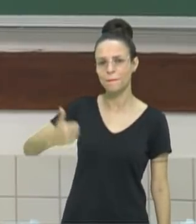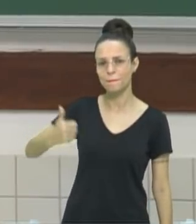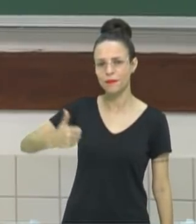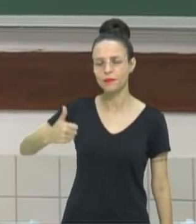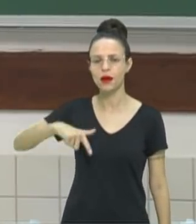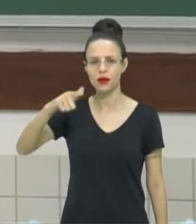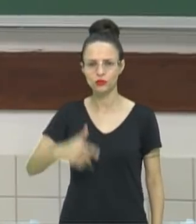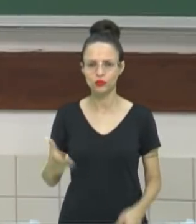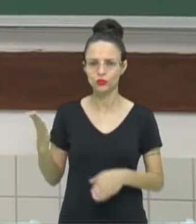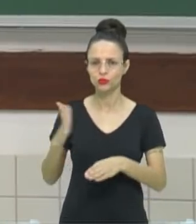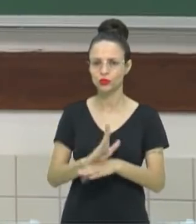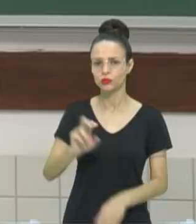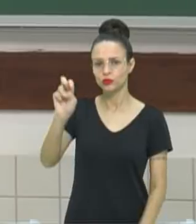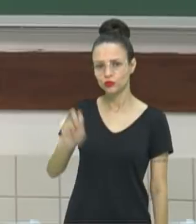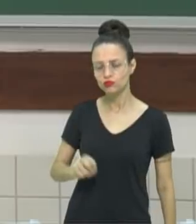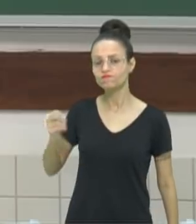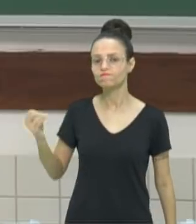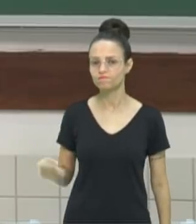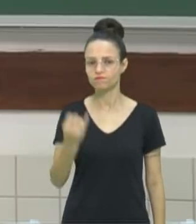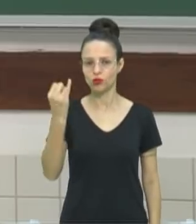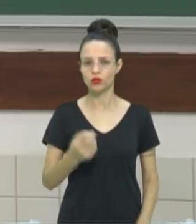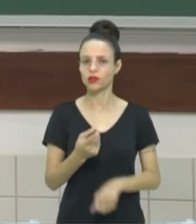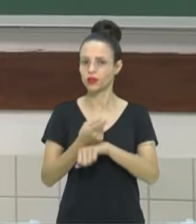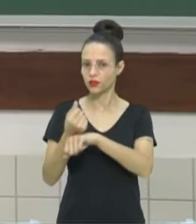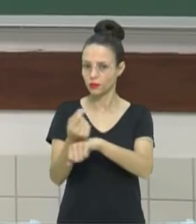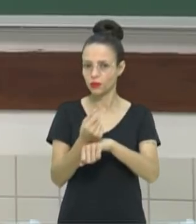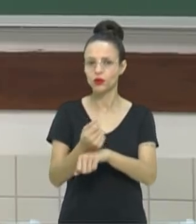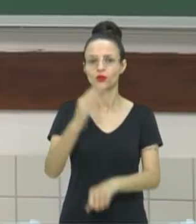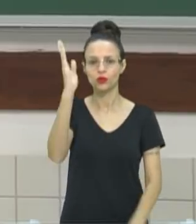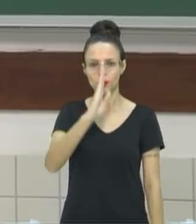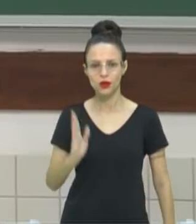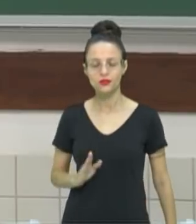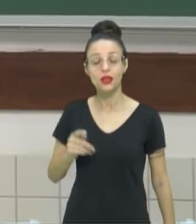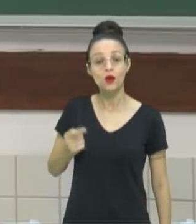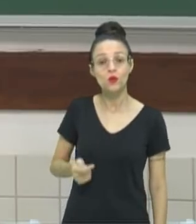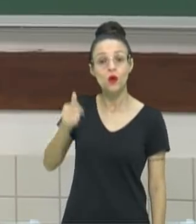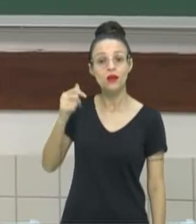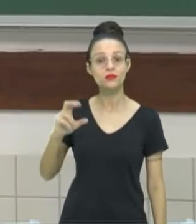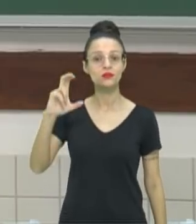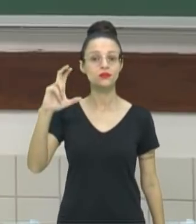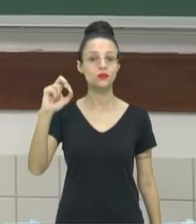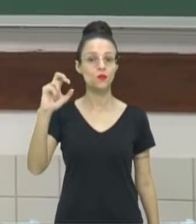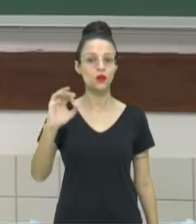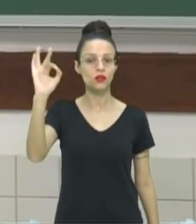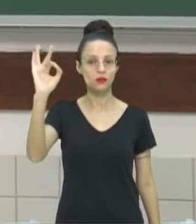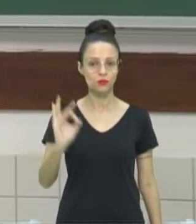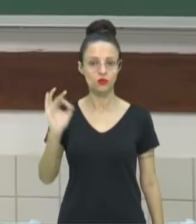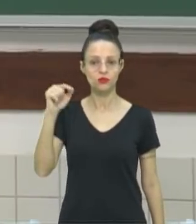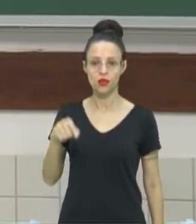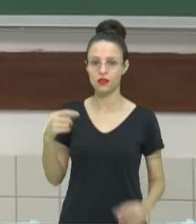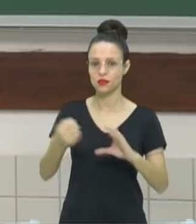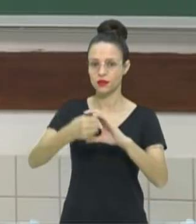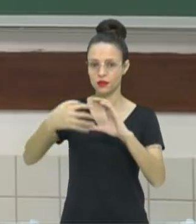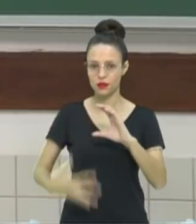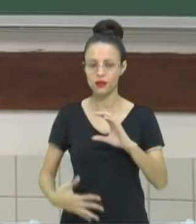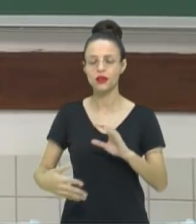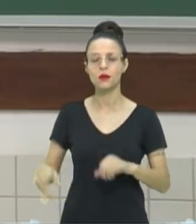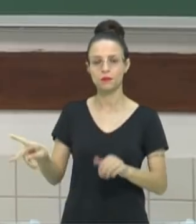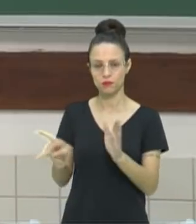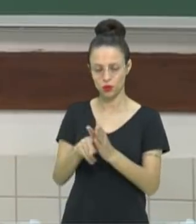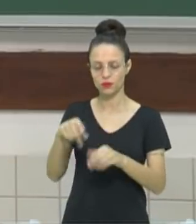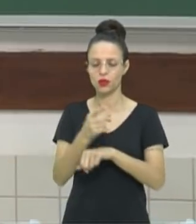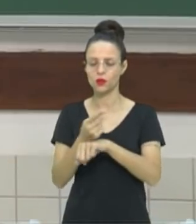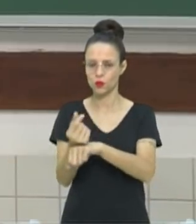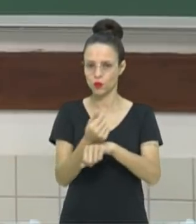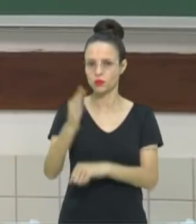sul é muito grande para a economia do Brasil. Responde ali a quase 50% dessa característica ali econômica do